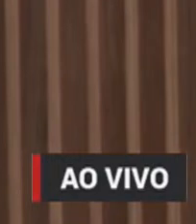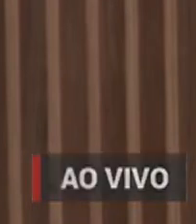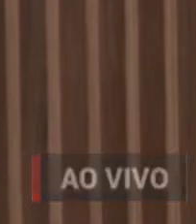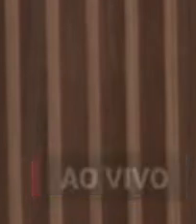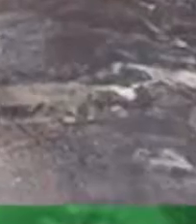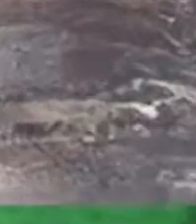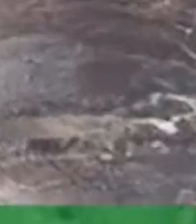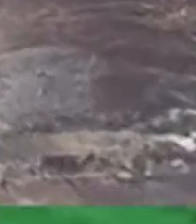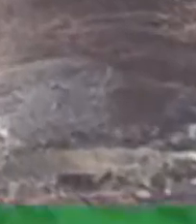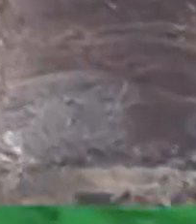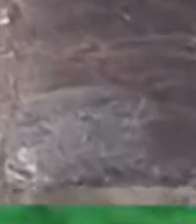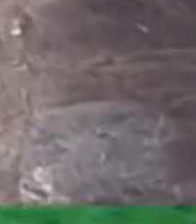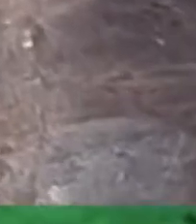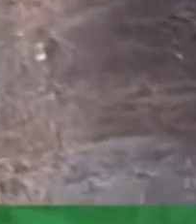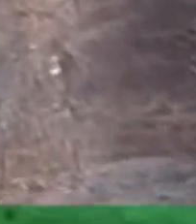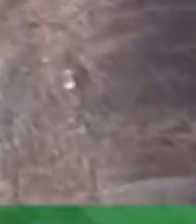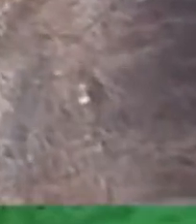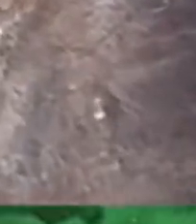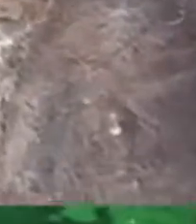Nascentes